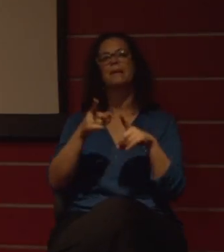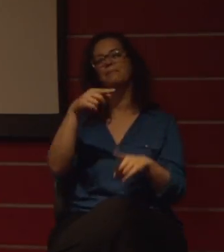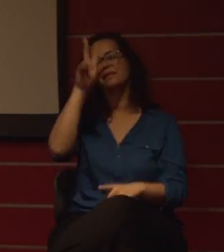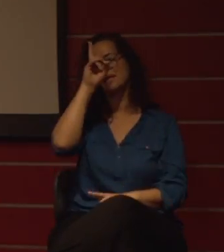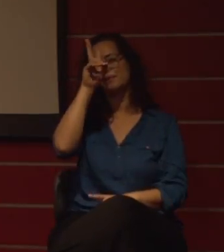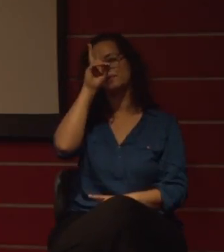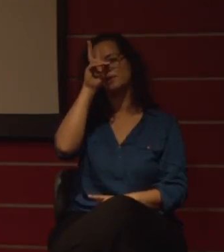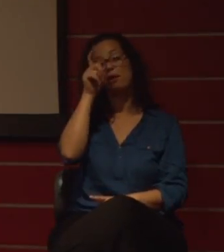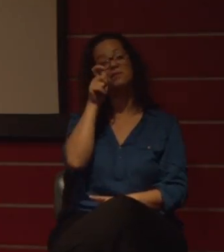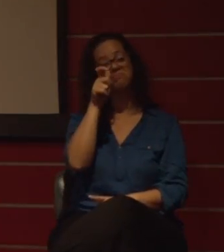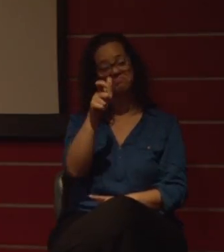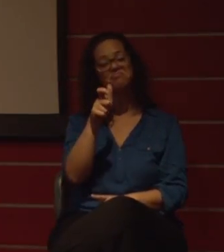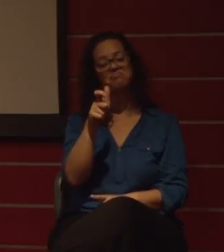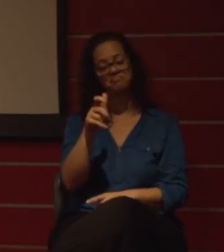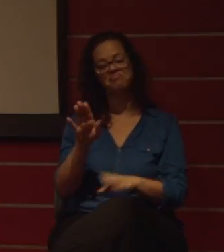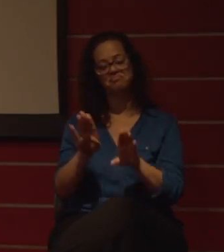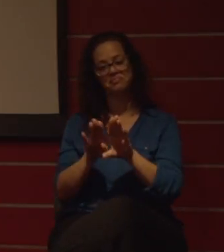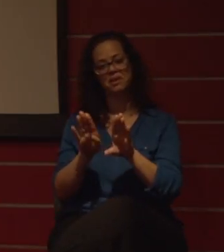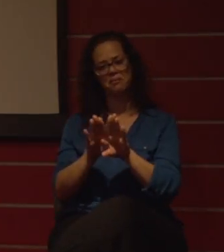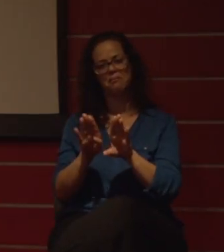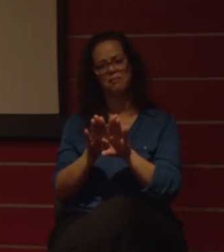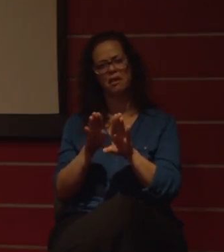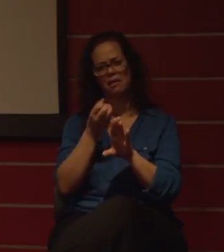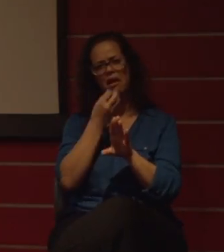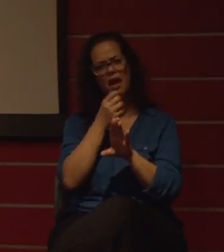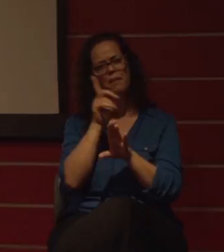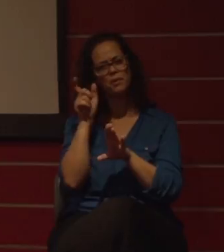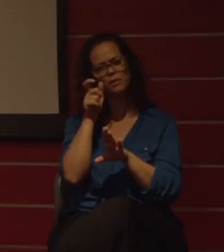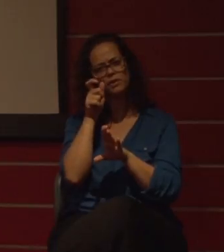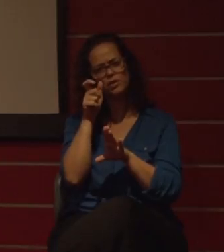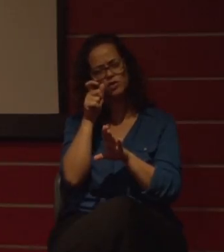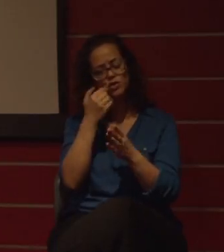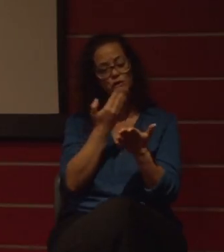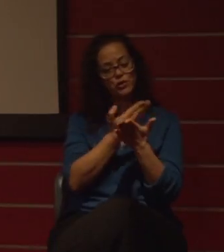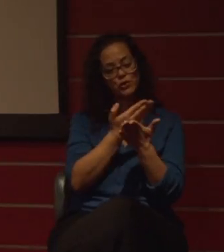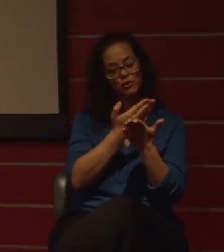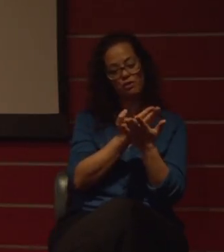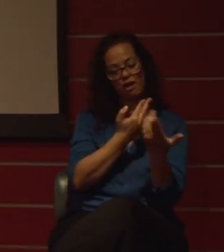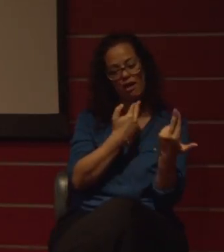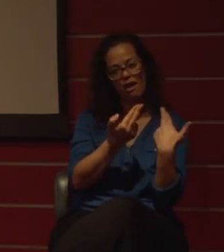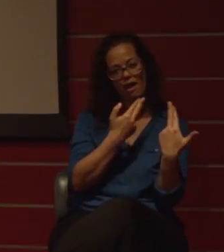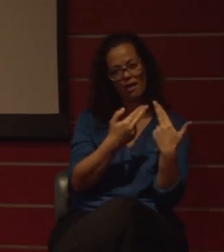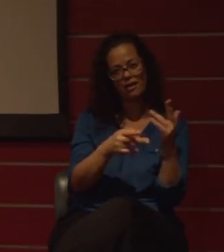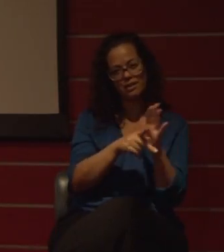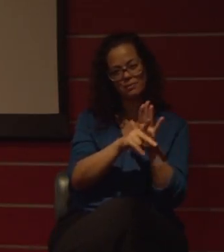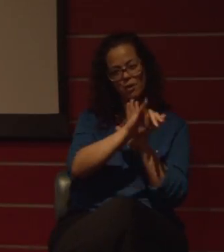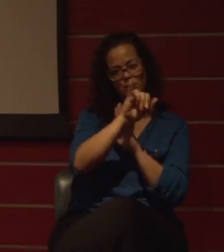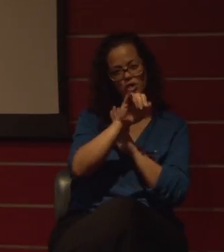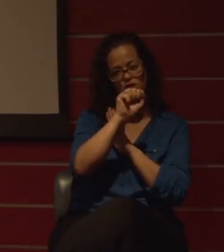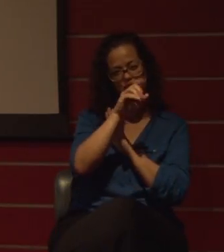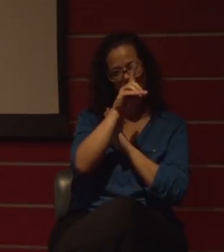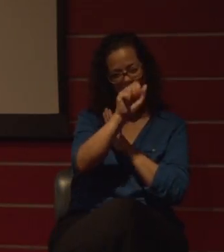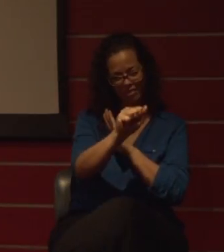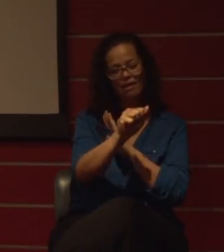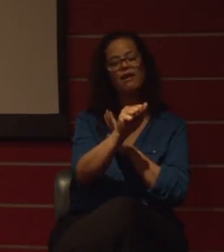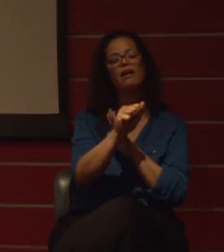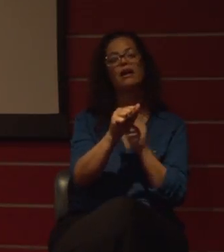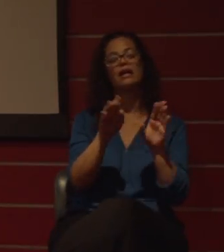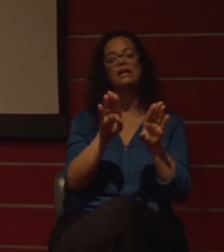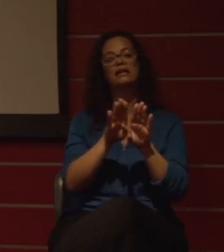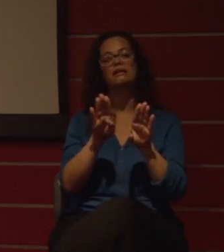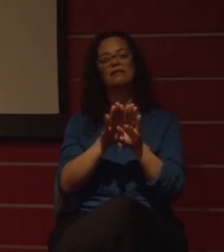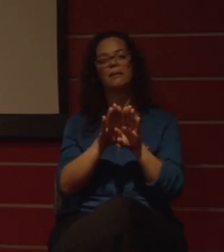história interessante que vale a pena ver tanto estudar tanto a relação dele com a Jada quanto a relação que os